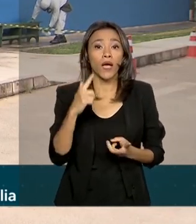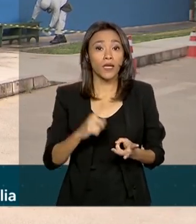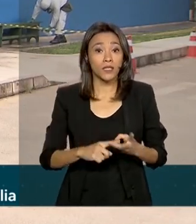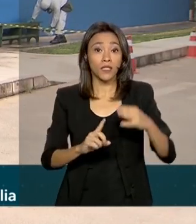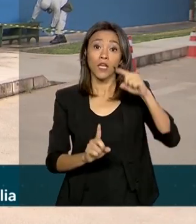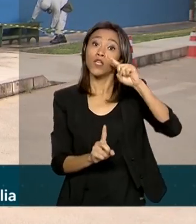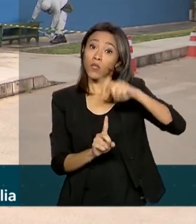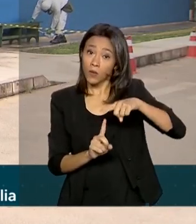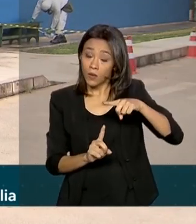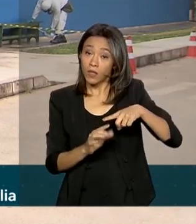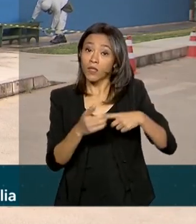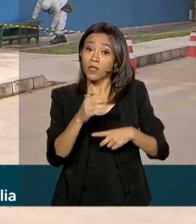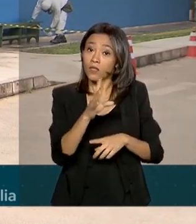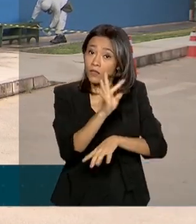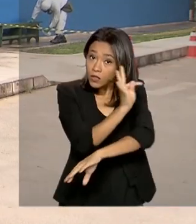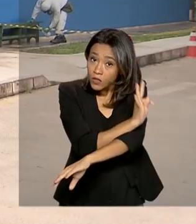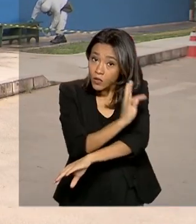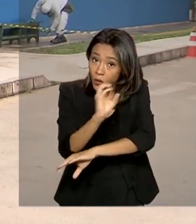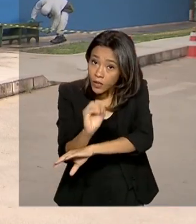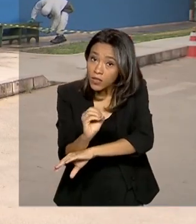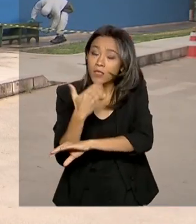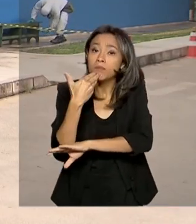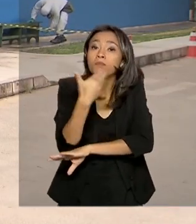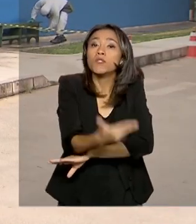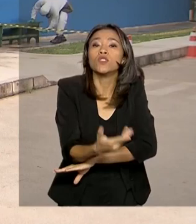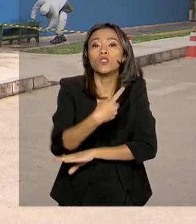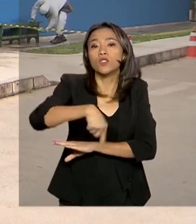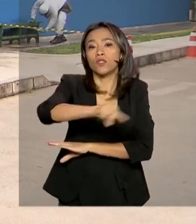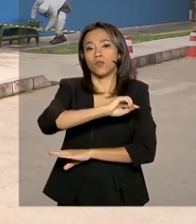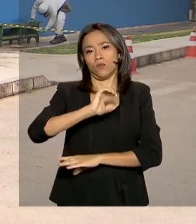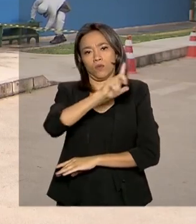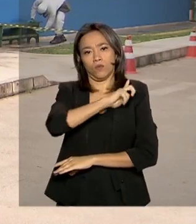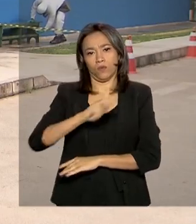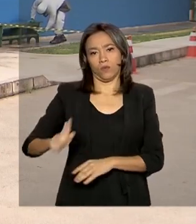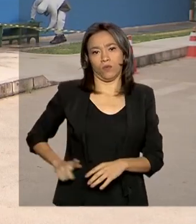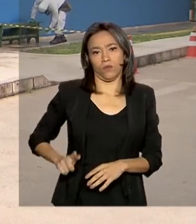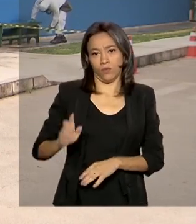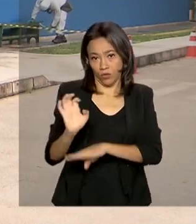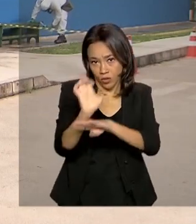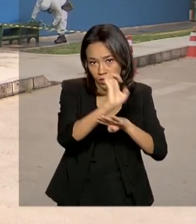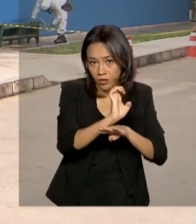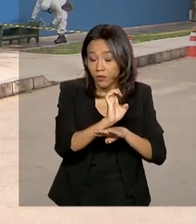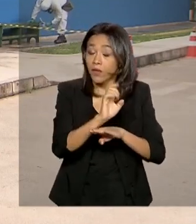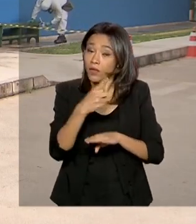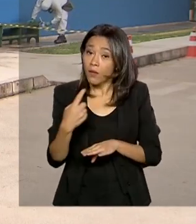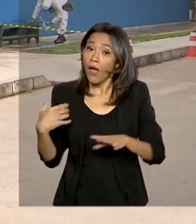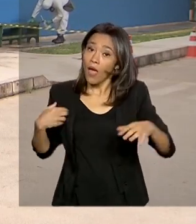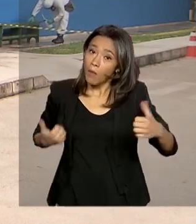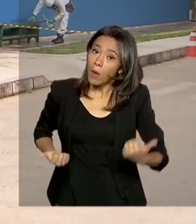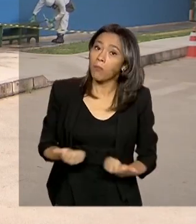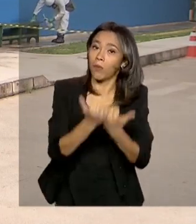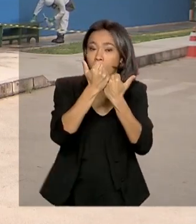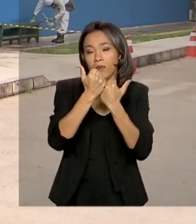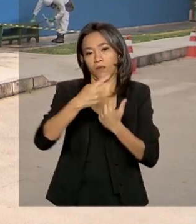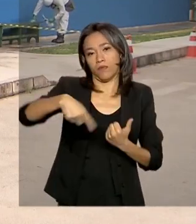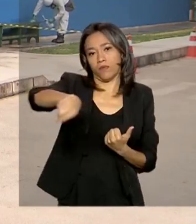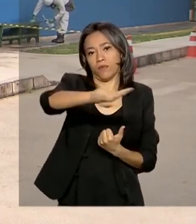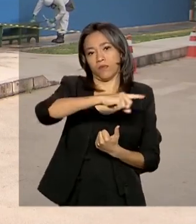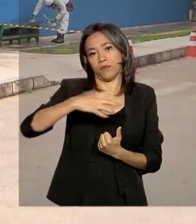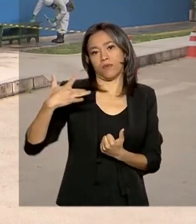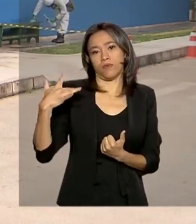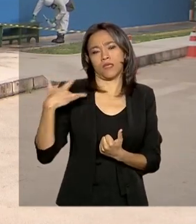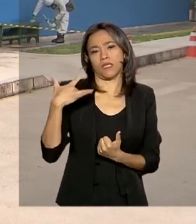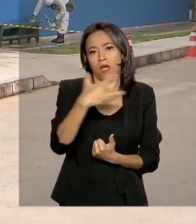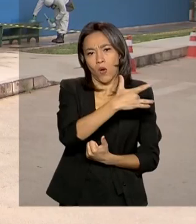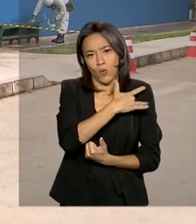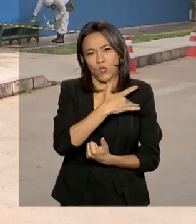mediante a solicitação dos governos estaduais estão nosso trabalho no comando conjunto planalto no trabalho de apoio aos órgãos de saúde no